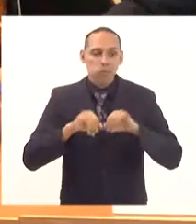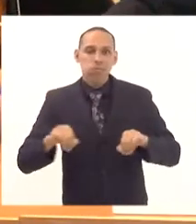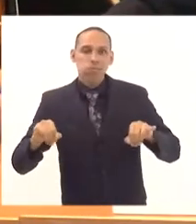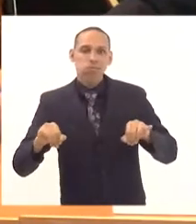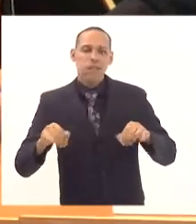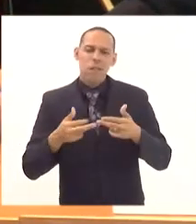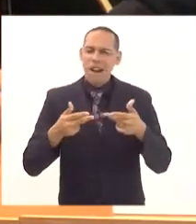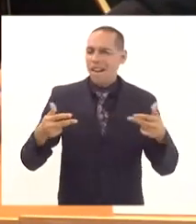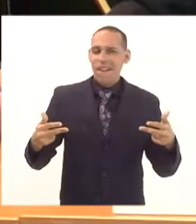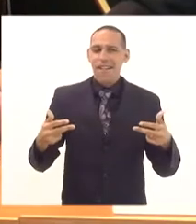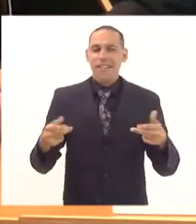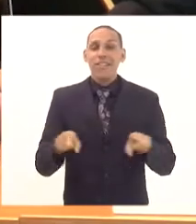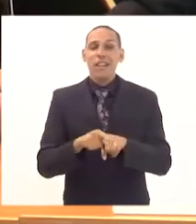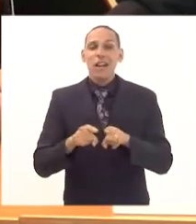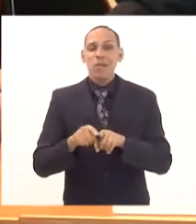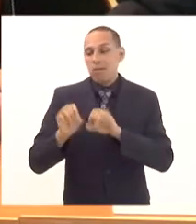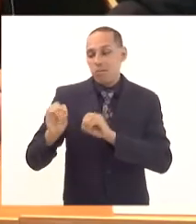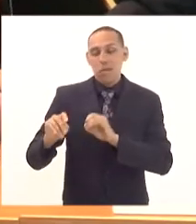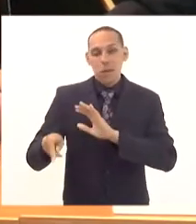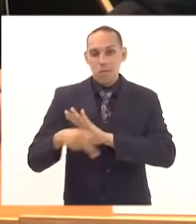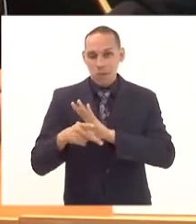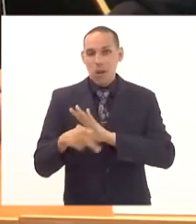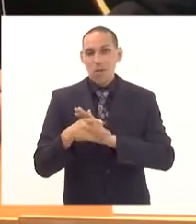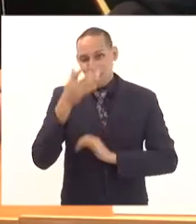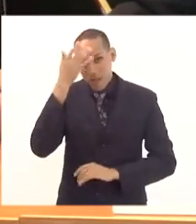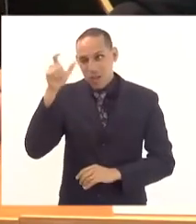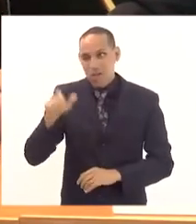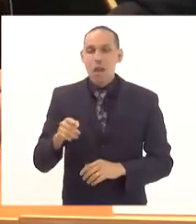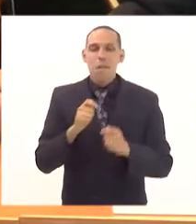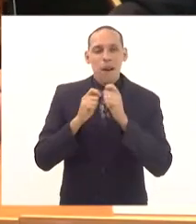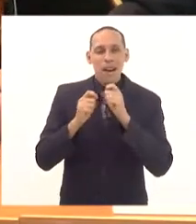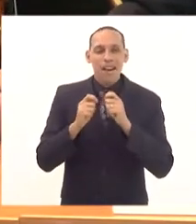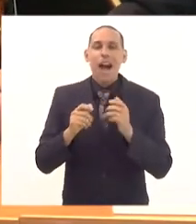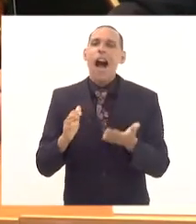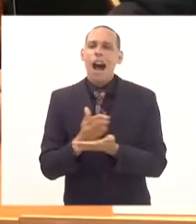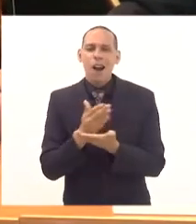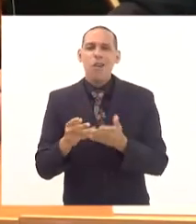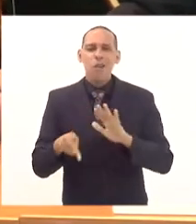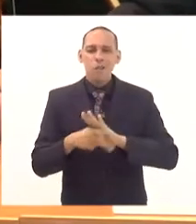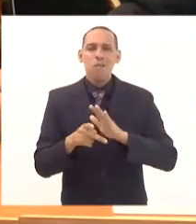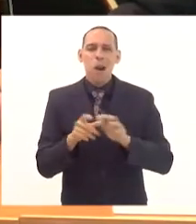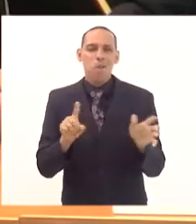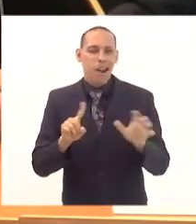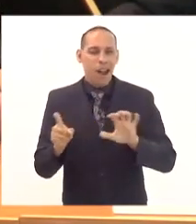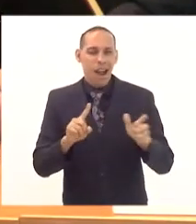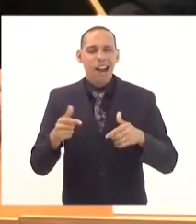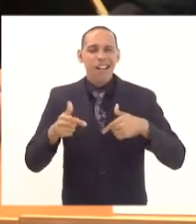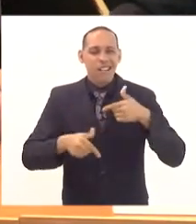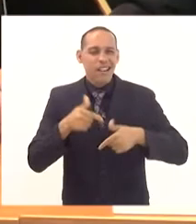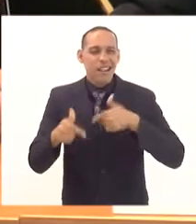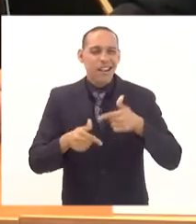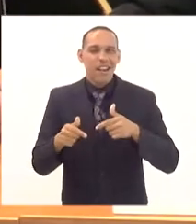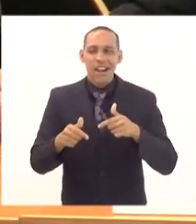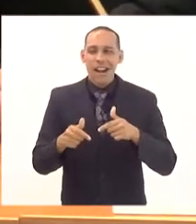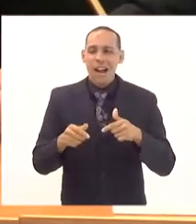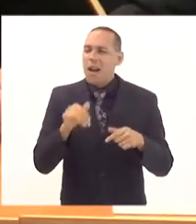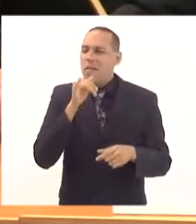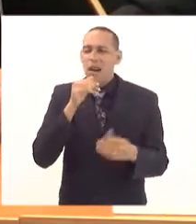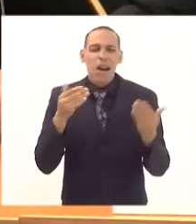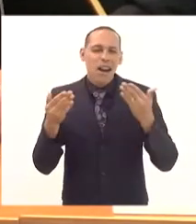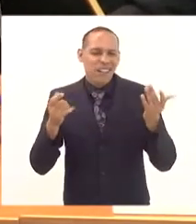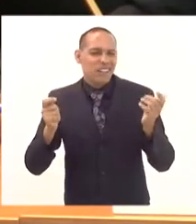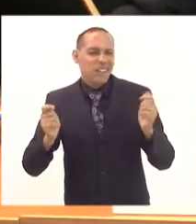o ensinamento do comunicador em certos Radialistas podem ser comparadas ao que os estudiosos chamam